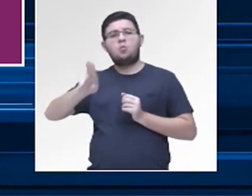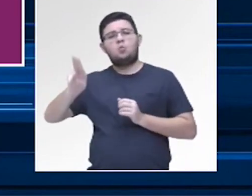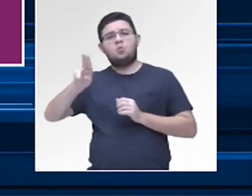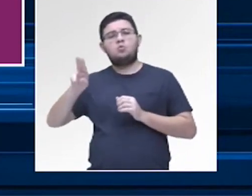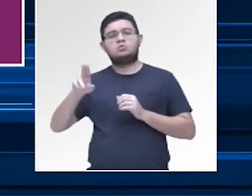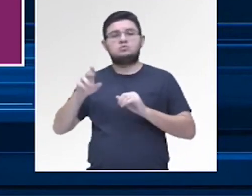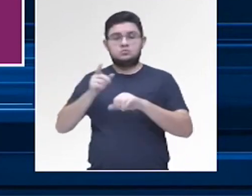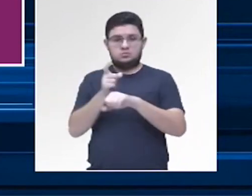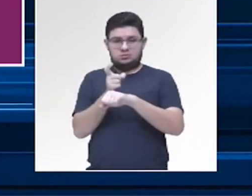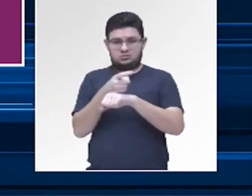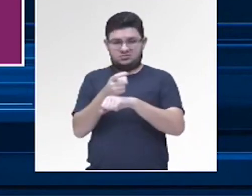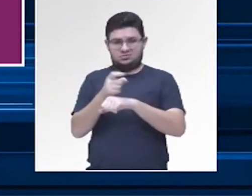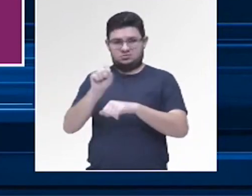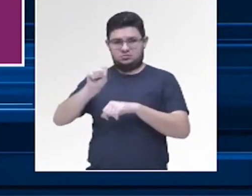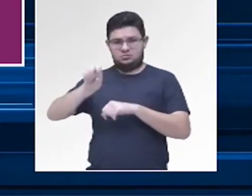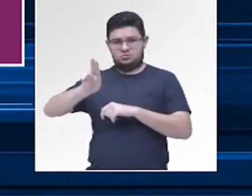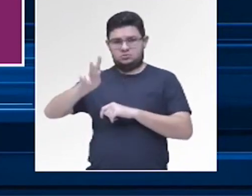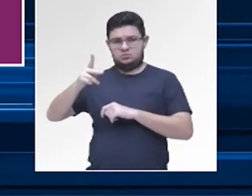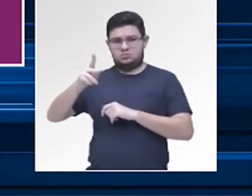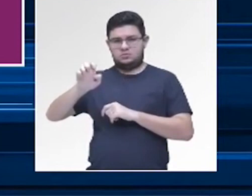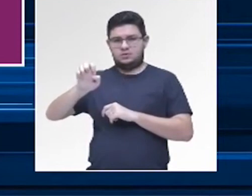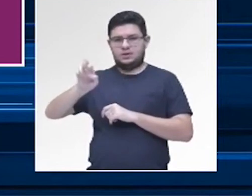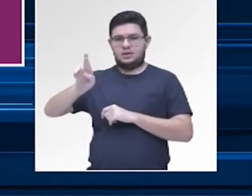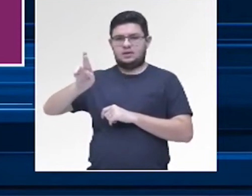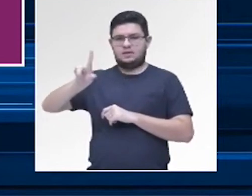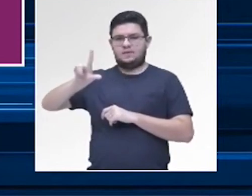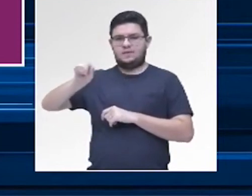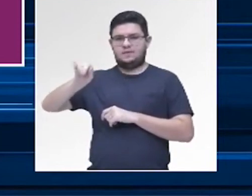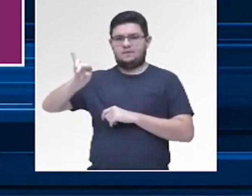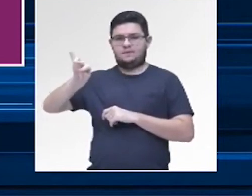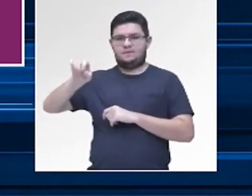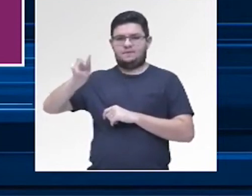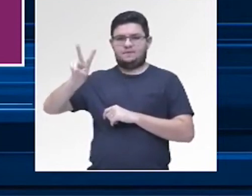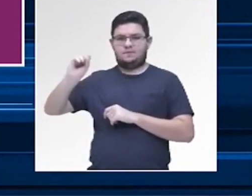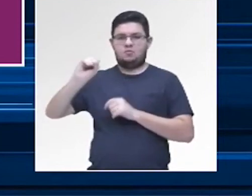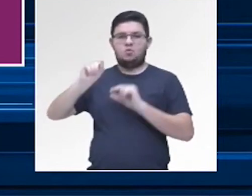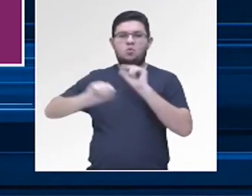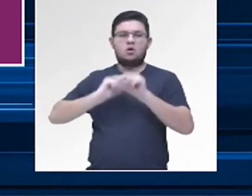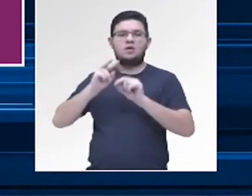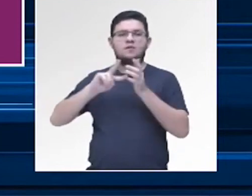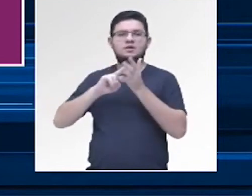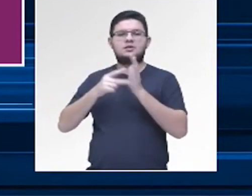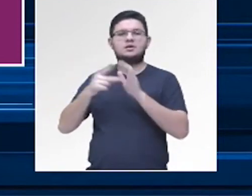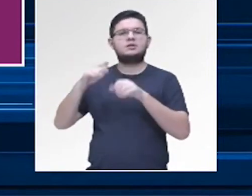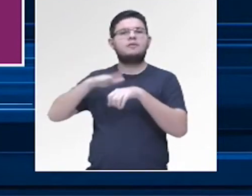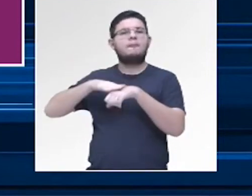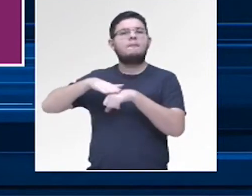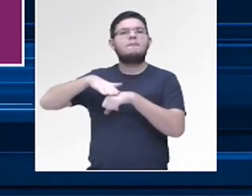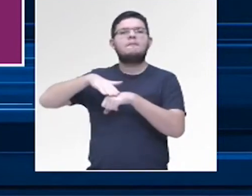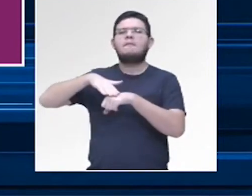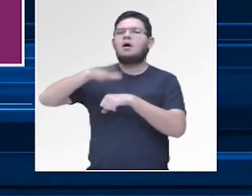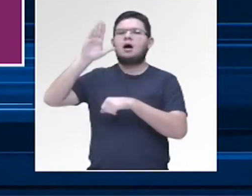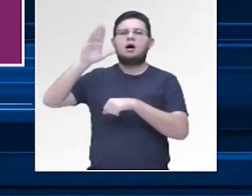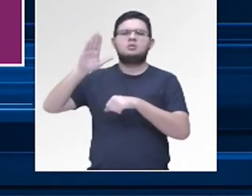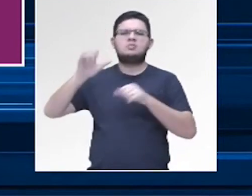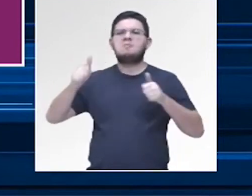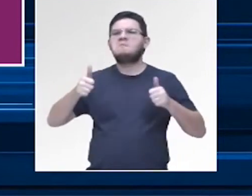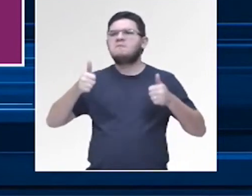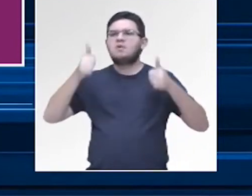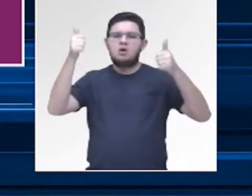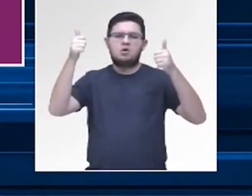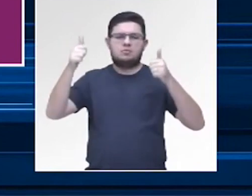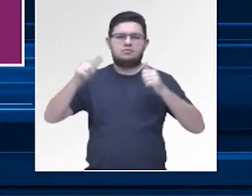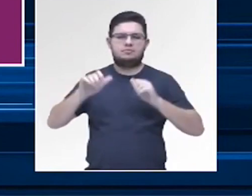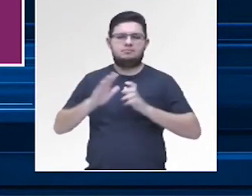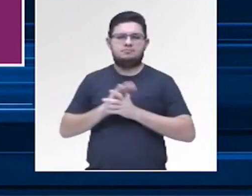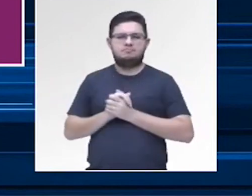sujeito, né, ele é mais, né, em um sentido amplo, né, e é único, tá bom? Agora